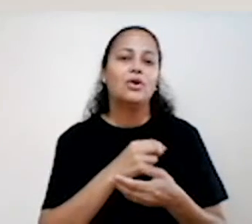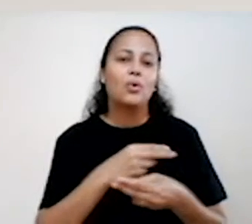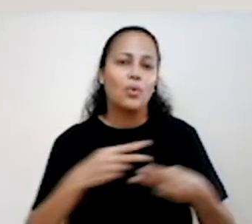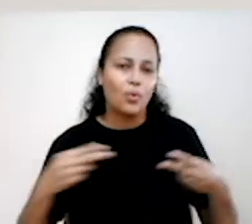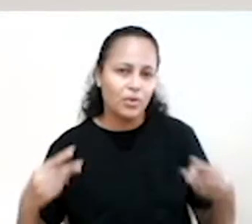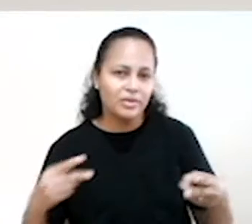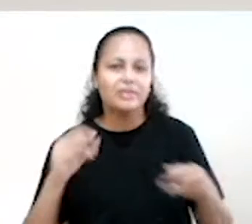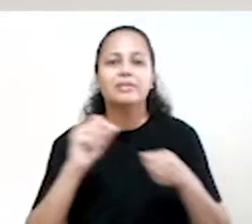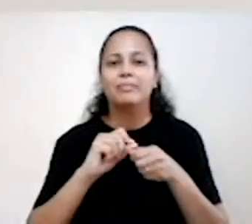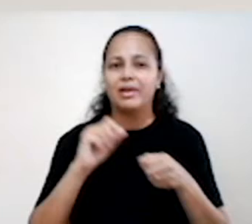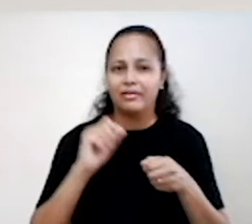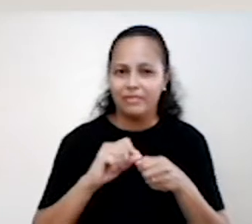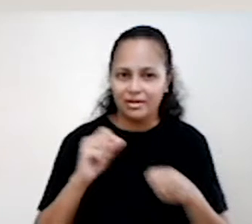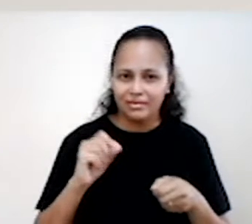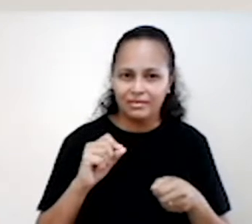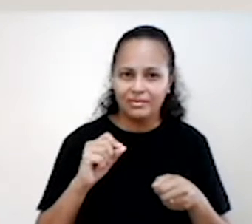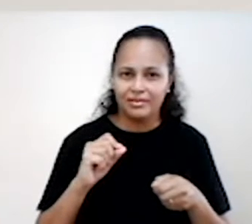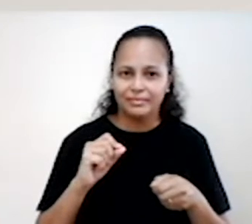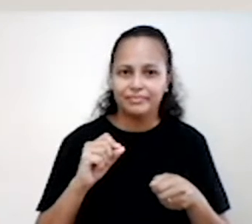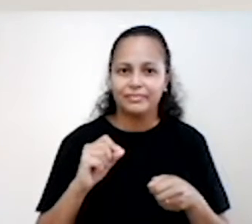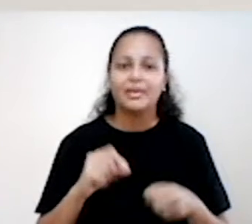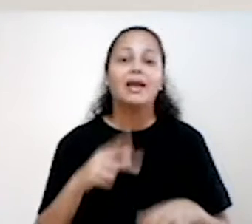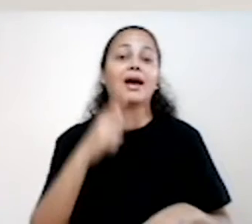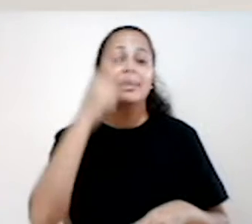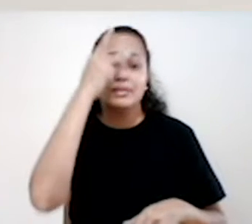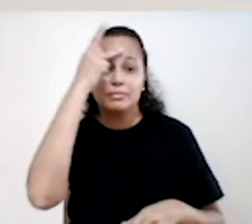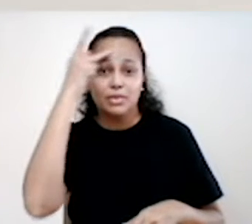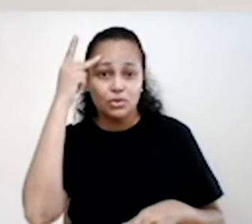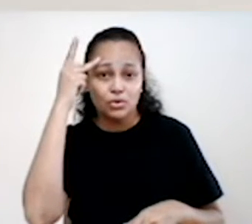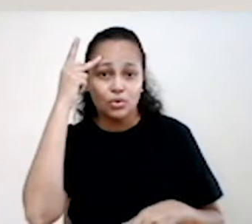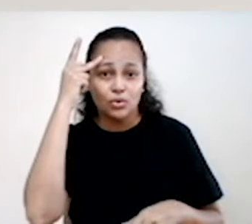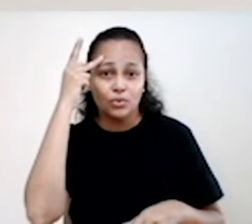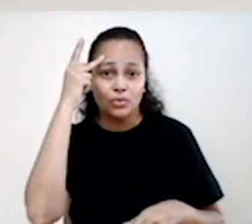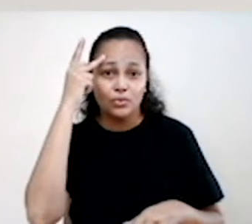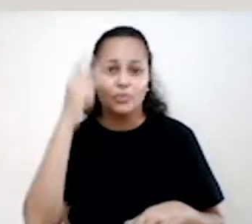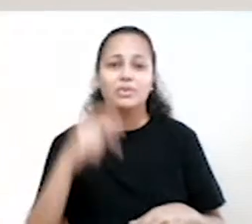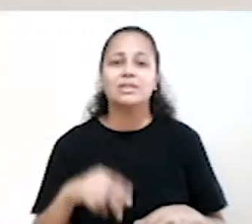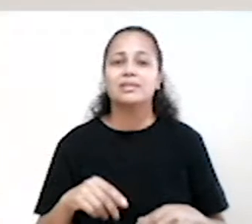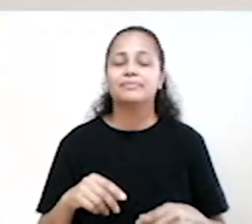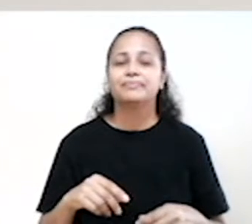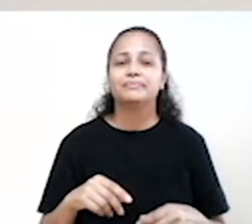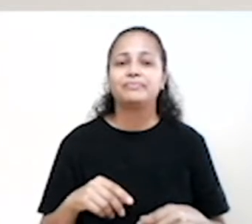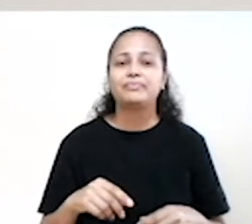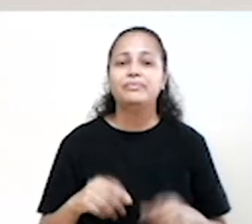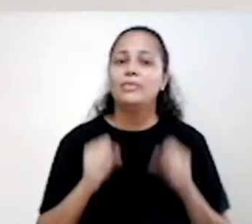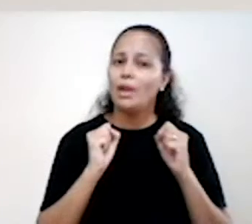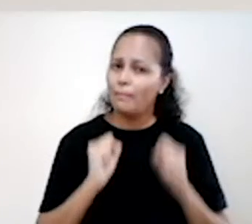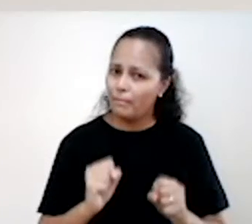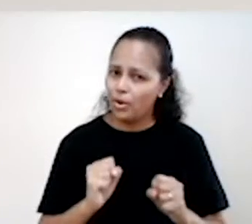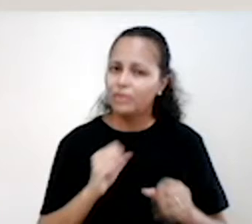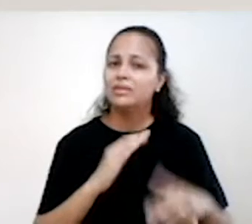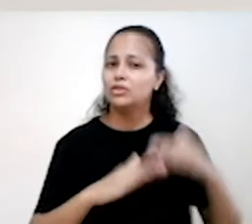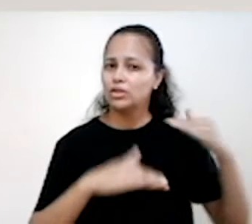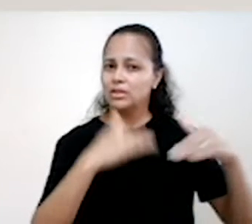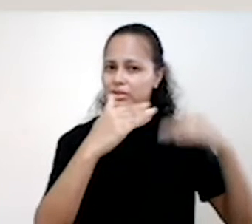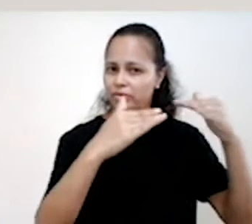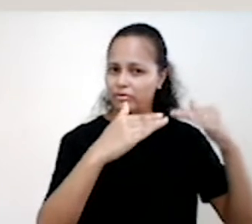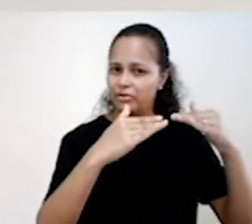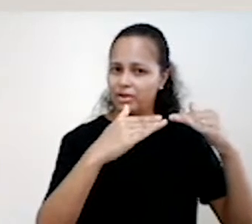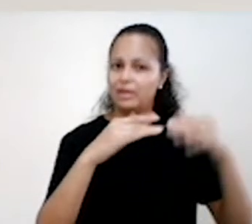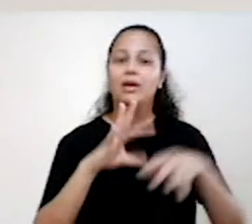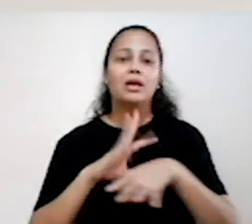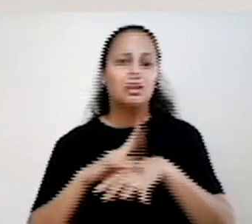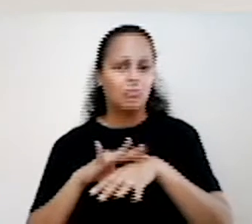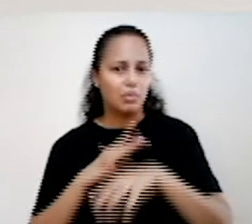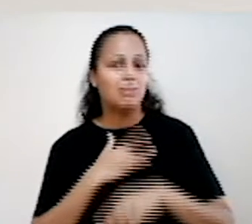trabalho muito extenso, prazos e alguns problemas recorrentes. As pessoas que são submetidas a essas pressões e cobranças podem desenvolver o que é chamado de síndrome